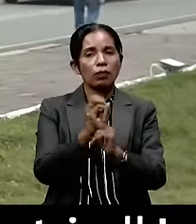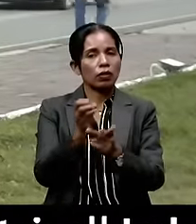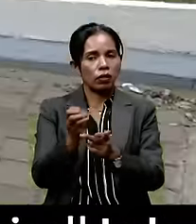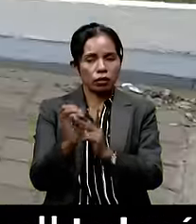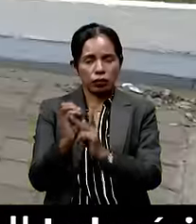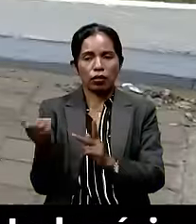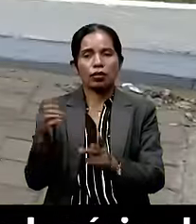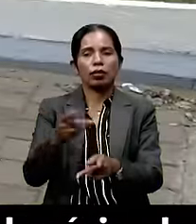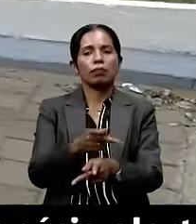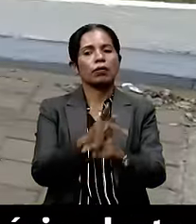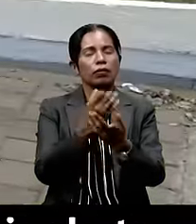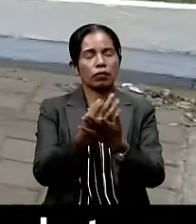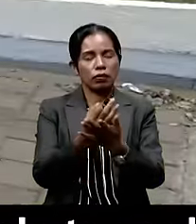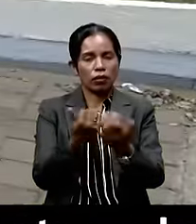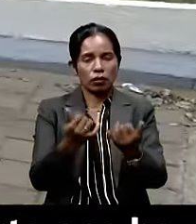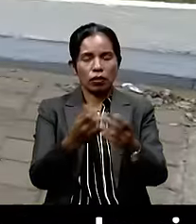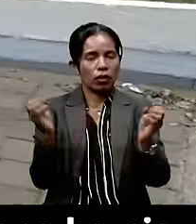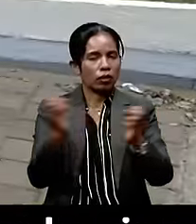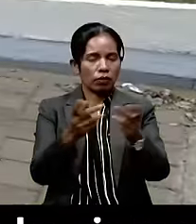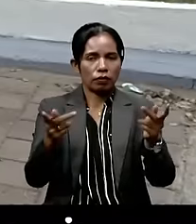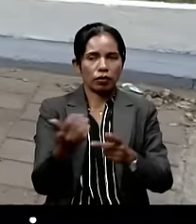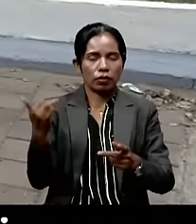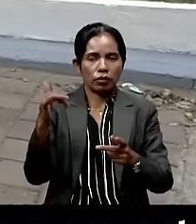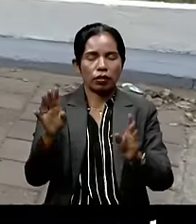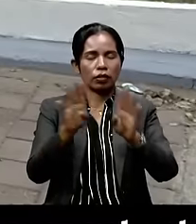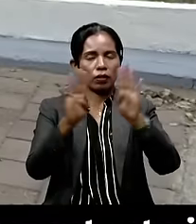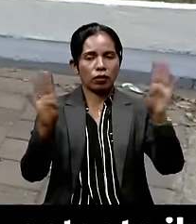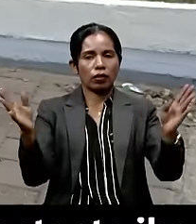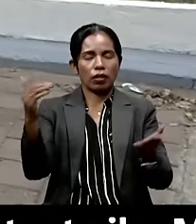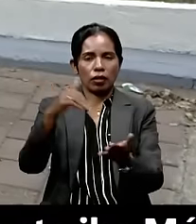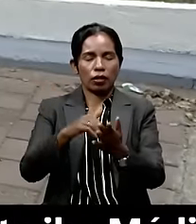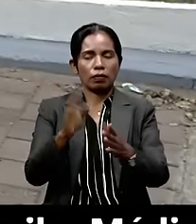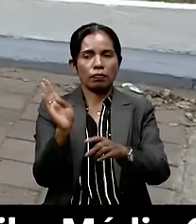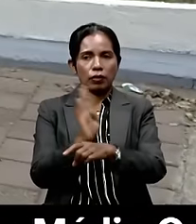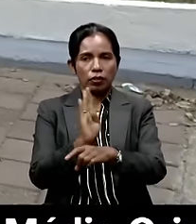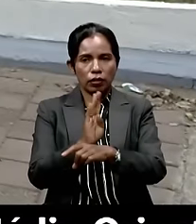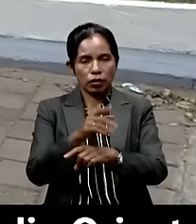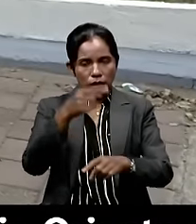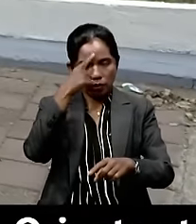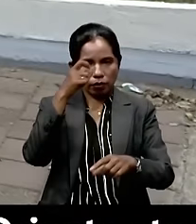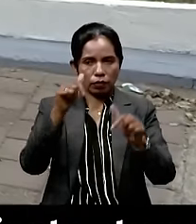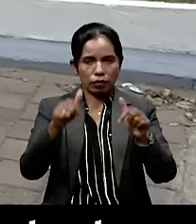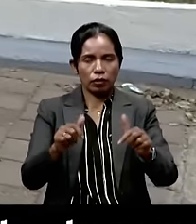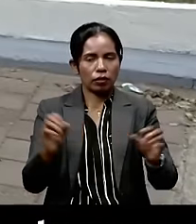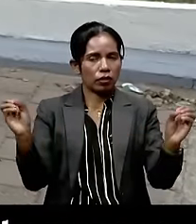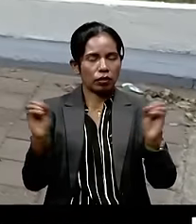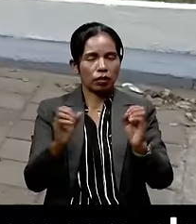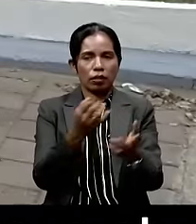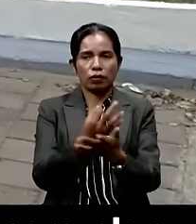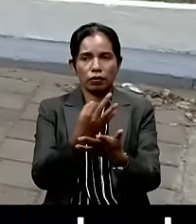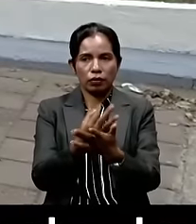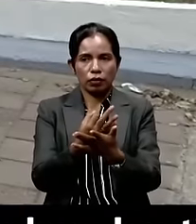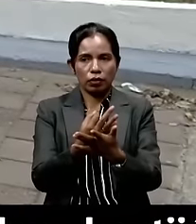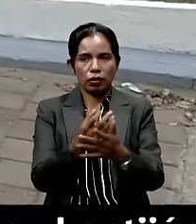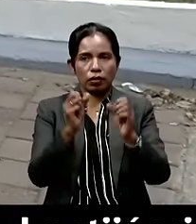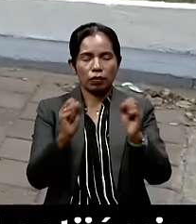osamba. Agora la iwana fatin ba sira atu loke fila fali negosio. Tamba ne, sela iha rendimento atu